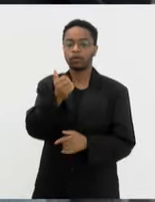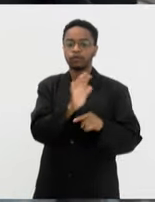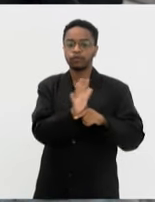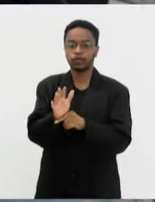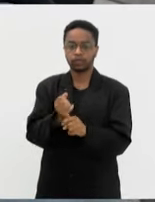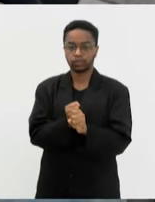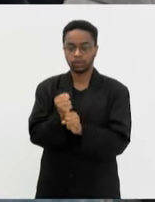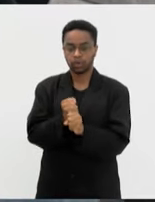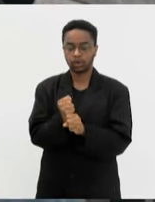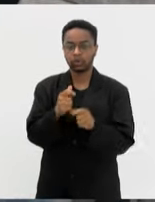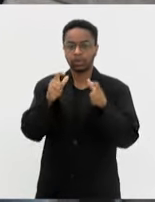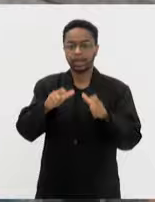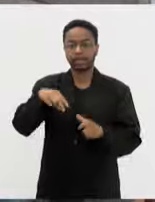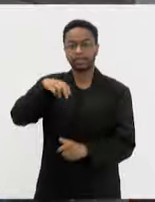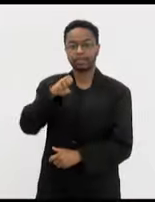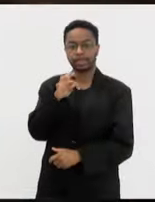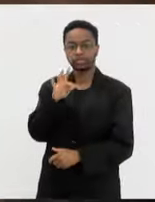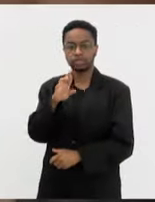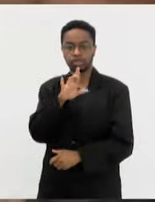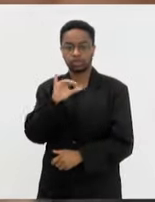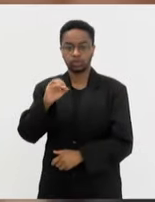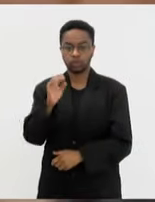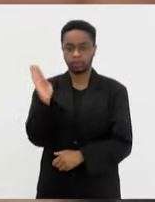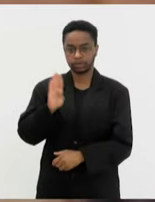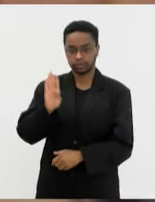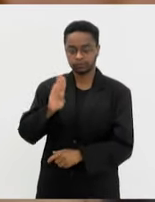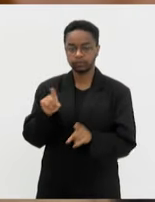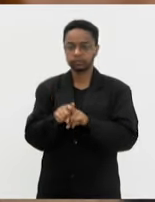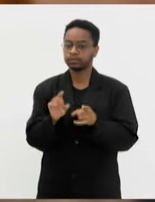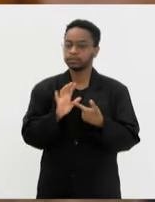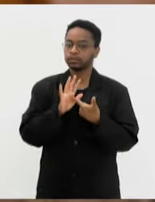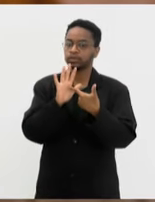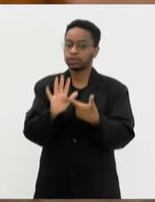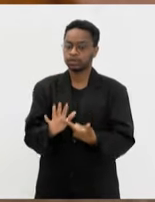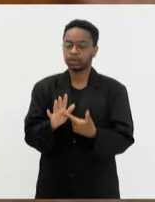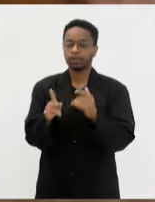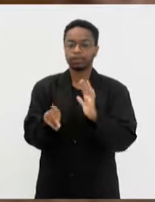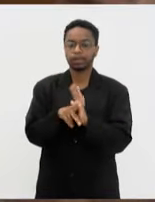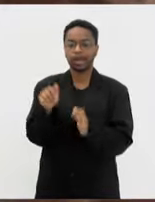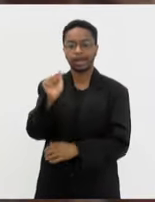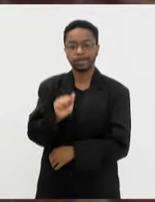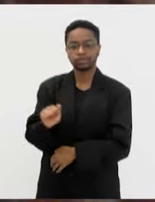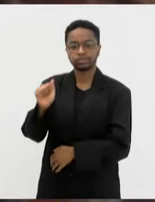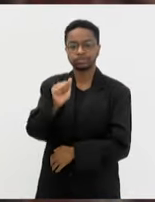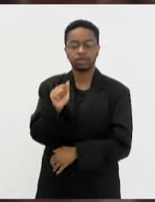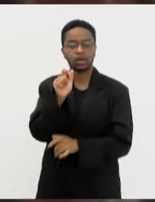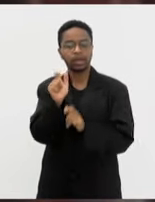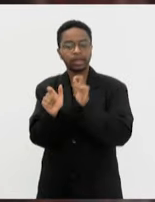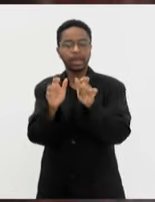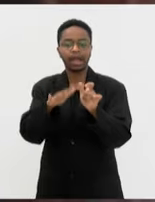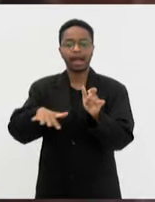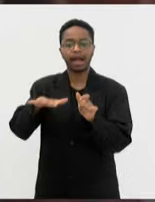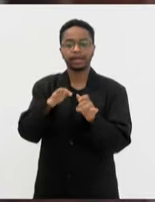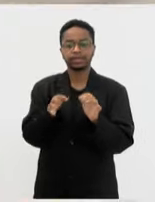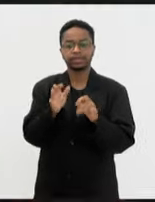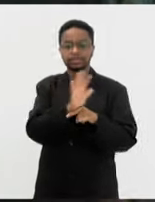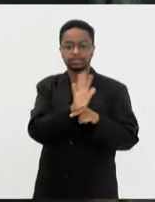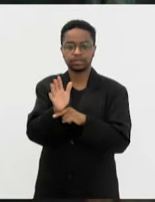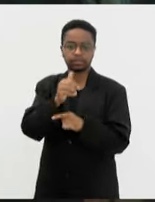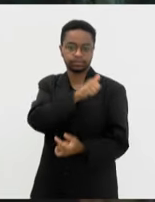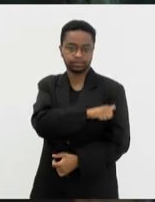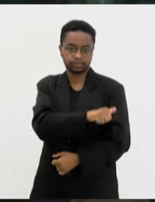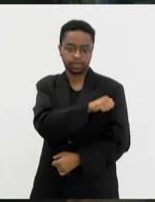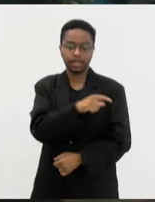na Estação NET Rio, em Botafogo. A mostra é uma iniciativa da Associação de Críticos de Cinema do Rio de Janeiro,